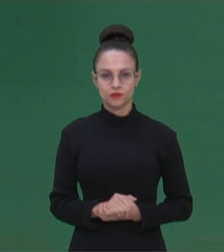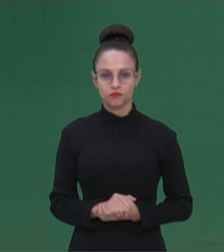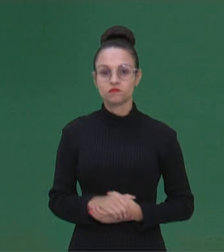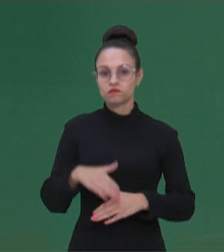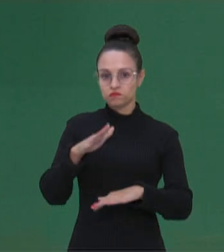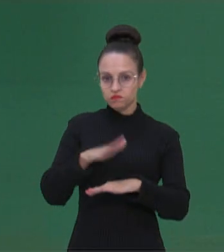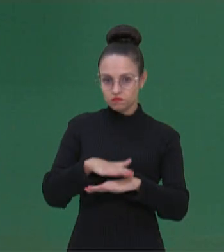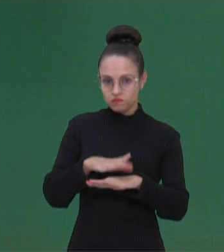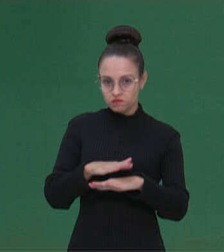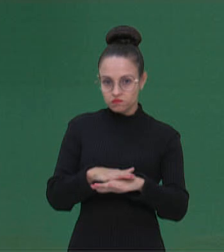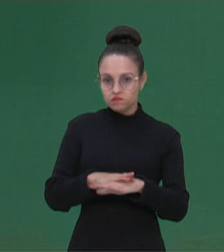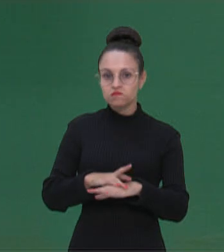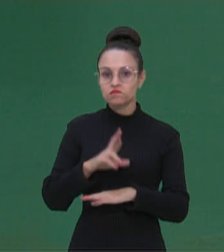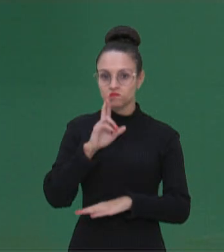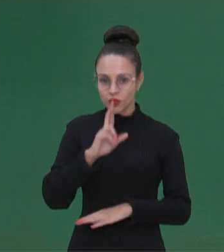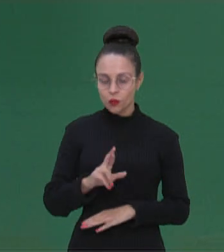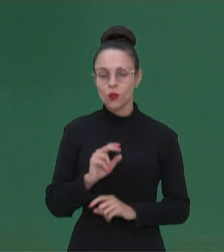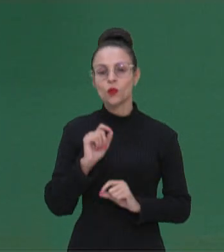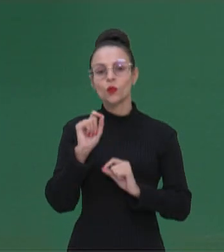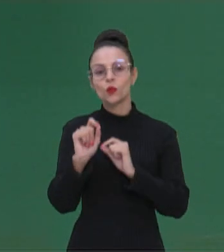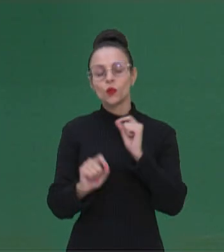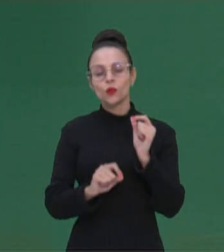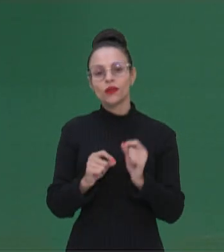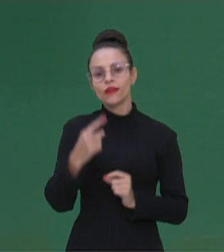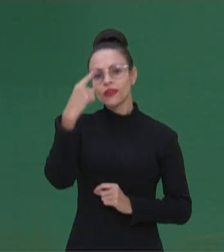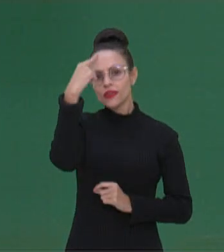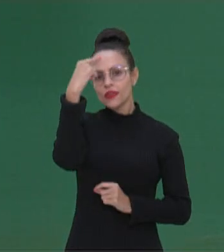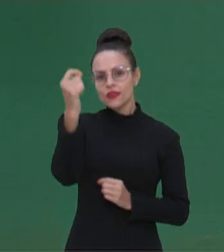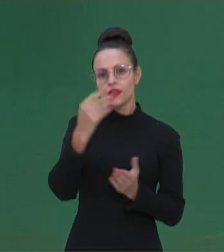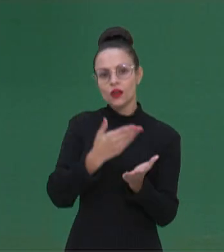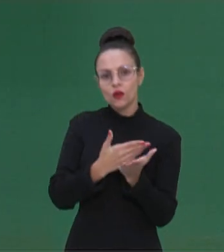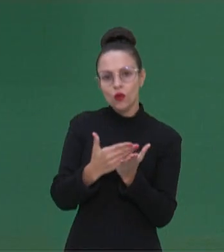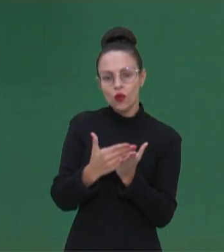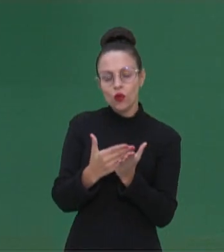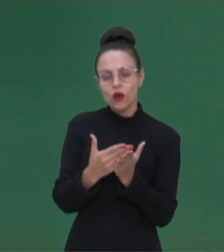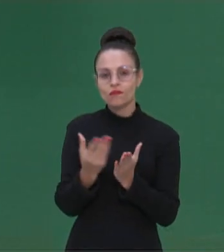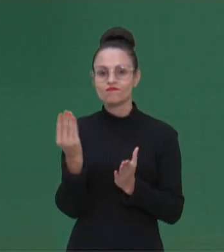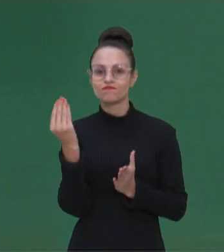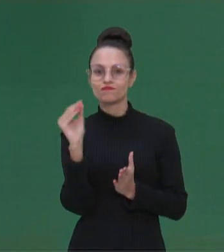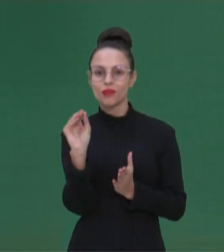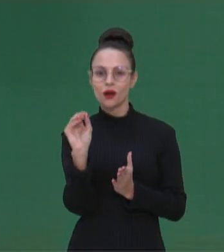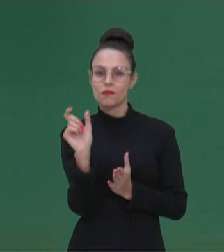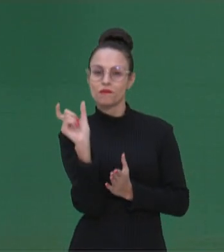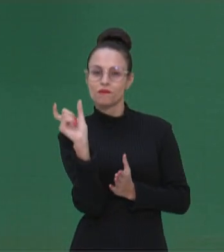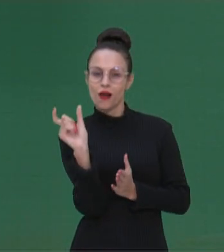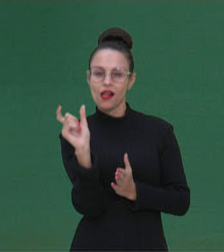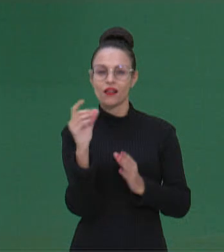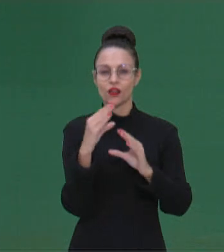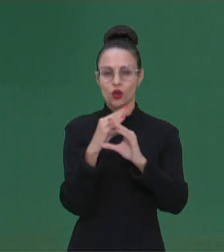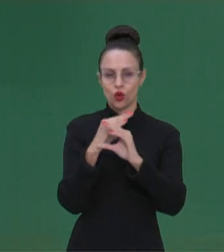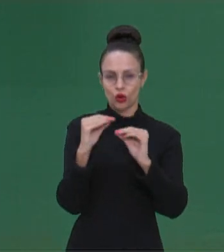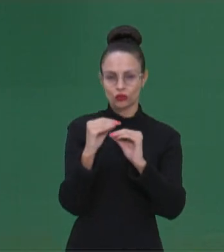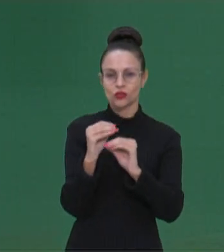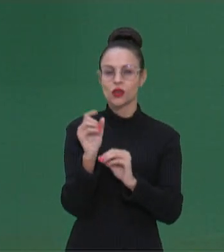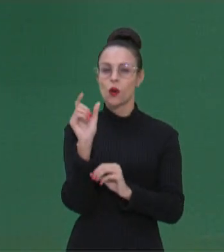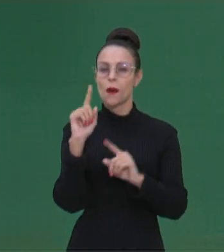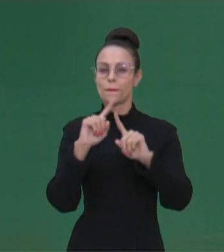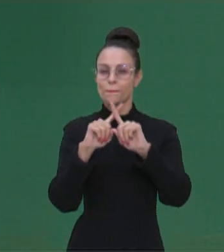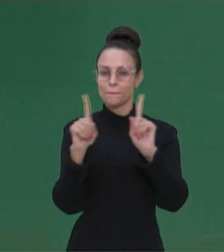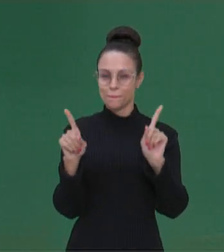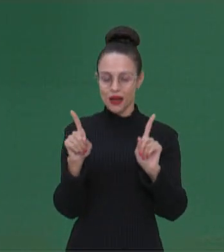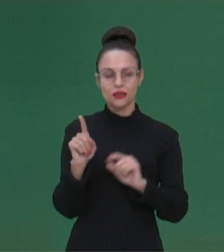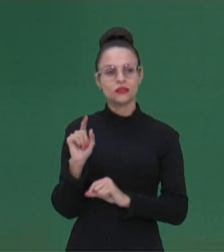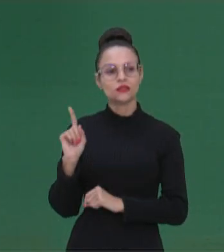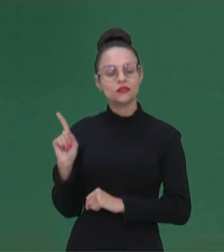Fizeram, pessoal. Então, qual que é a ideia introduzida aí pela conjunção mas? O mas, ela introduz